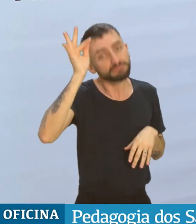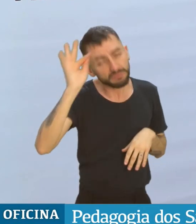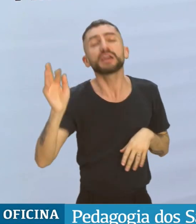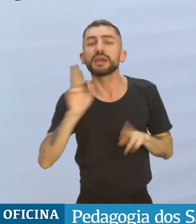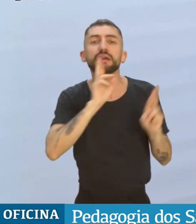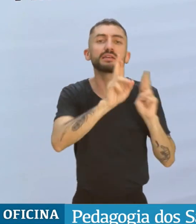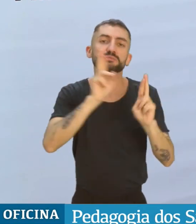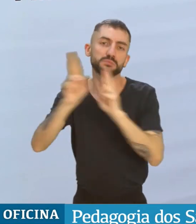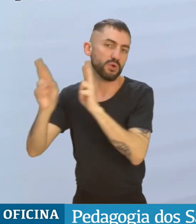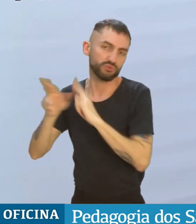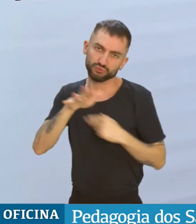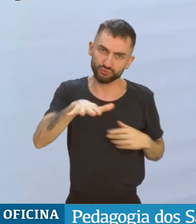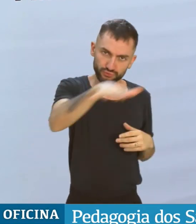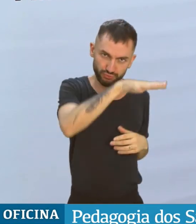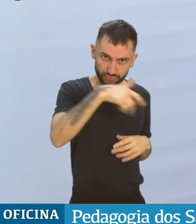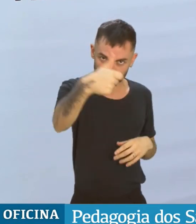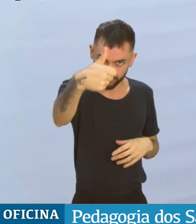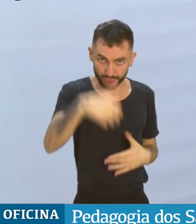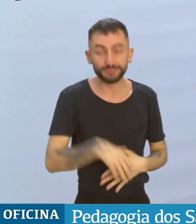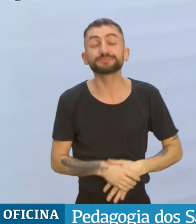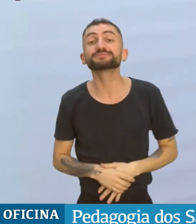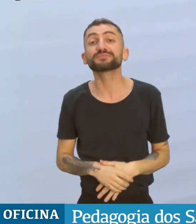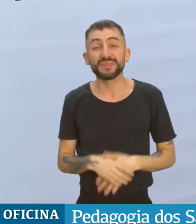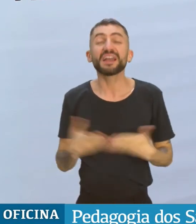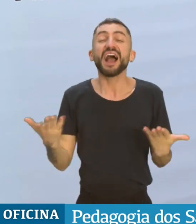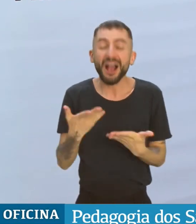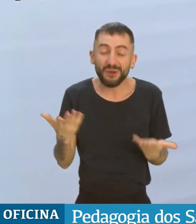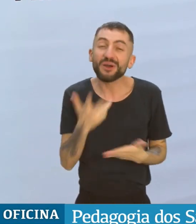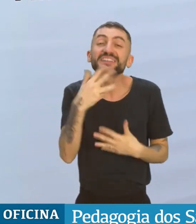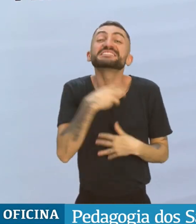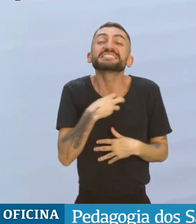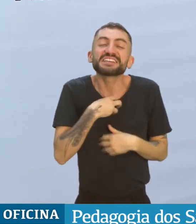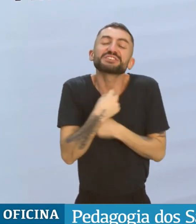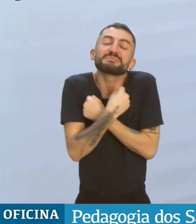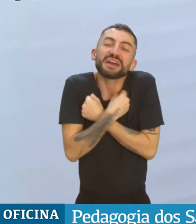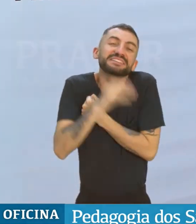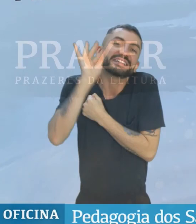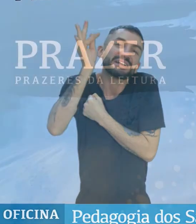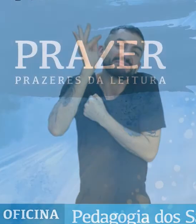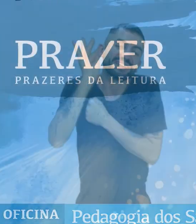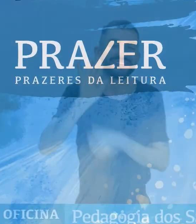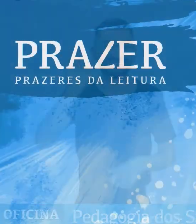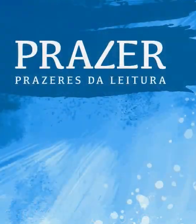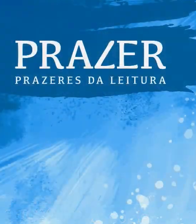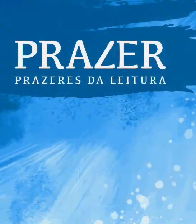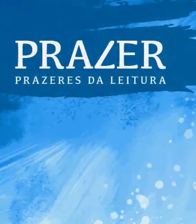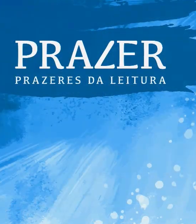ele responde para vocês, tudo bem? Sintam-se abraçados e até a próxima.